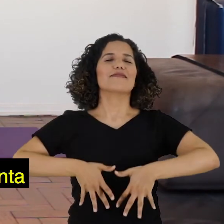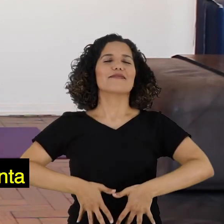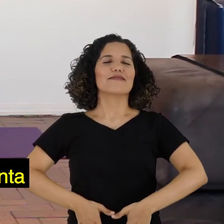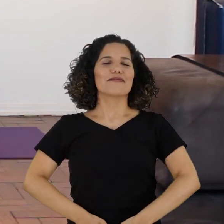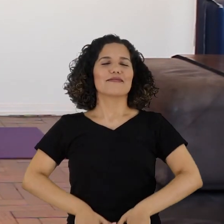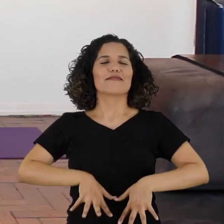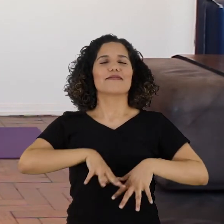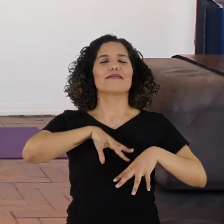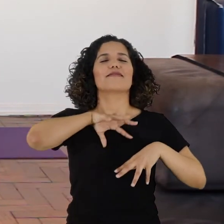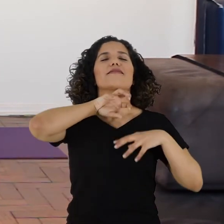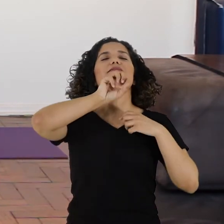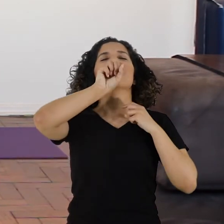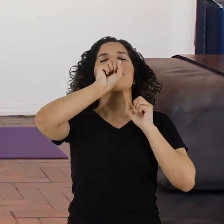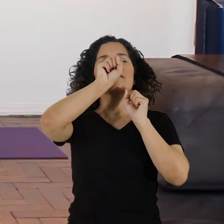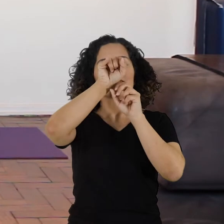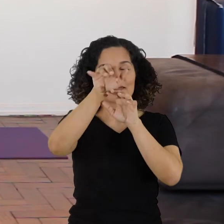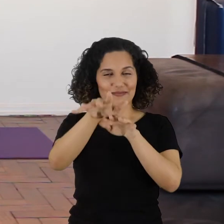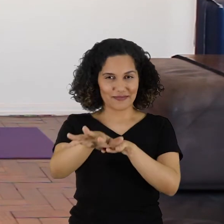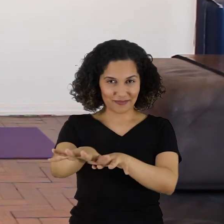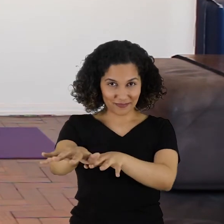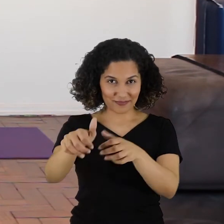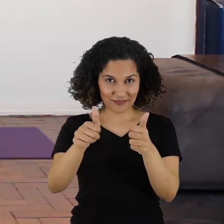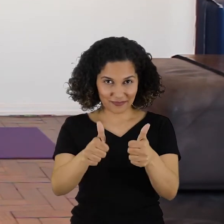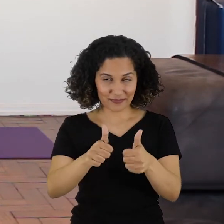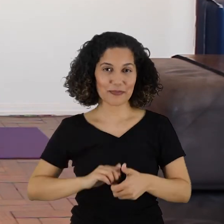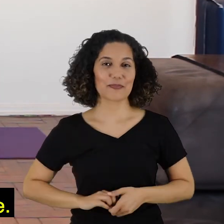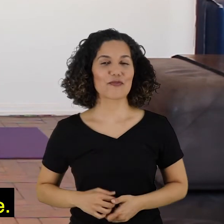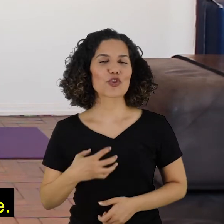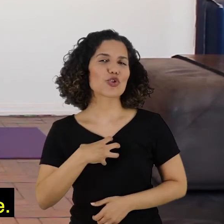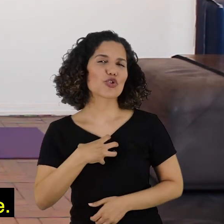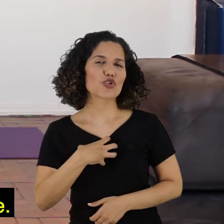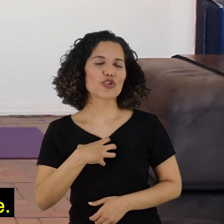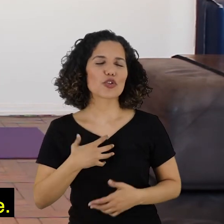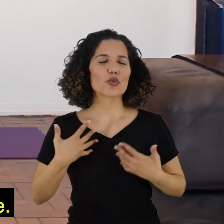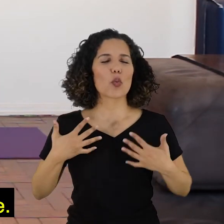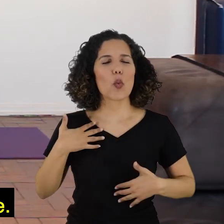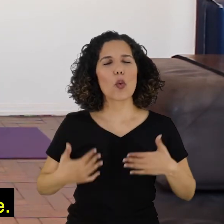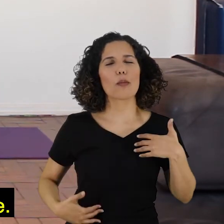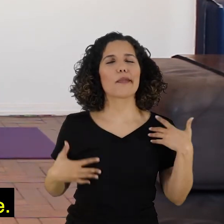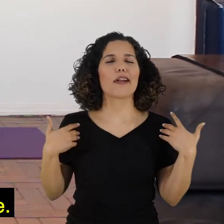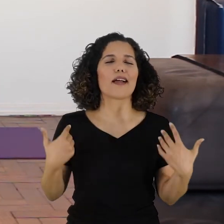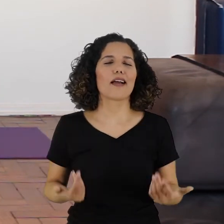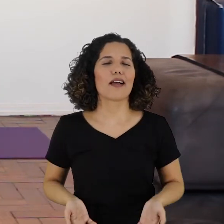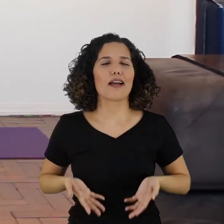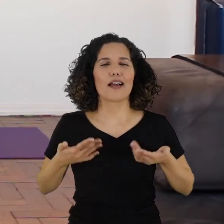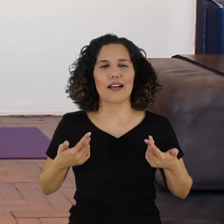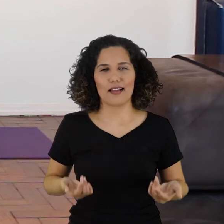seu corpo. Expira, joga o que você não quer para fora. Sente o seu corpo ficando leve.